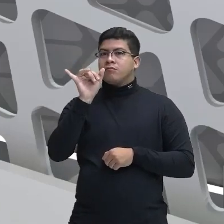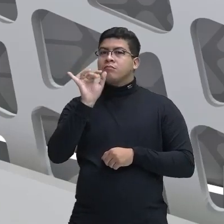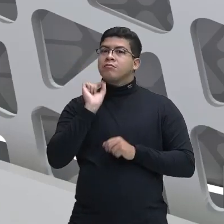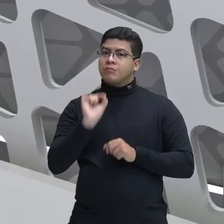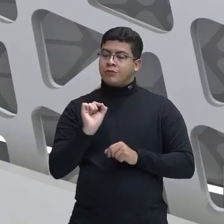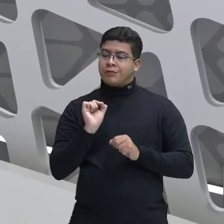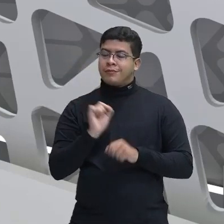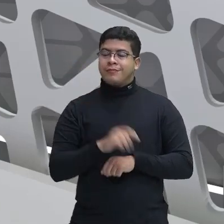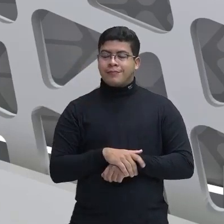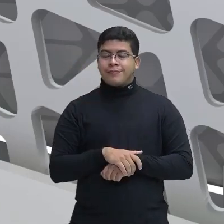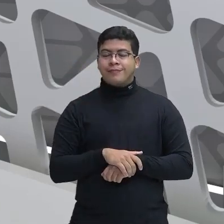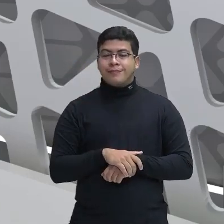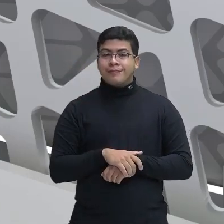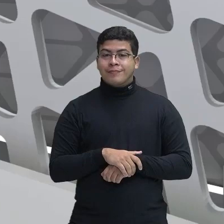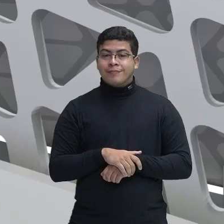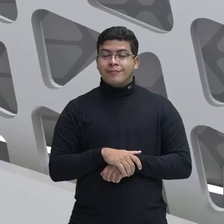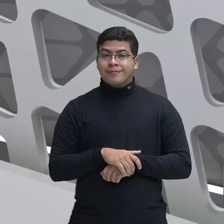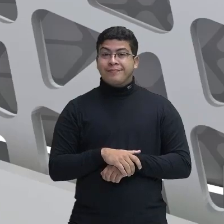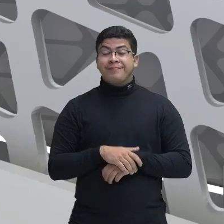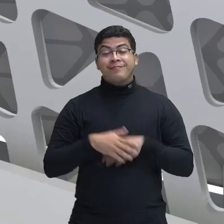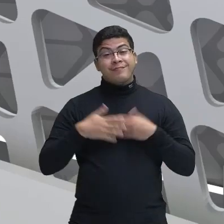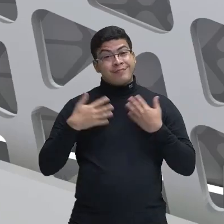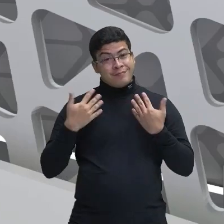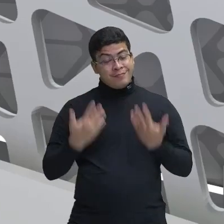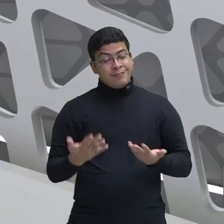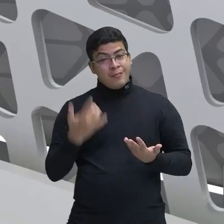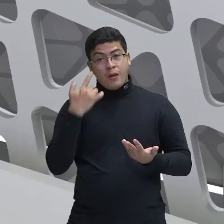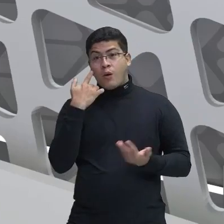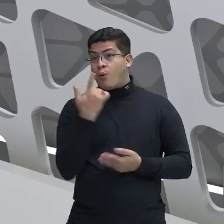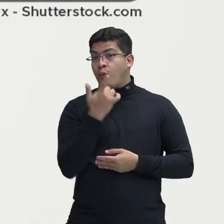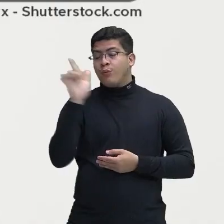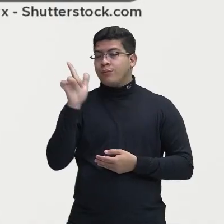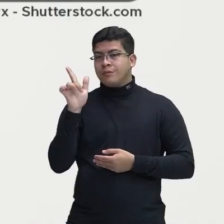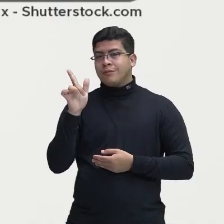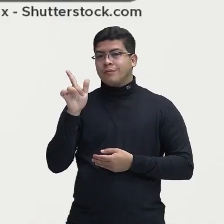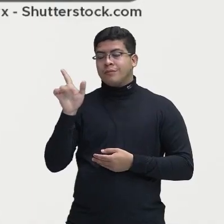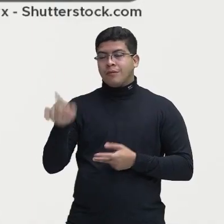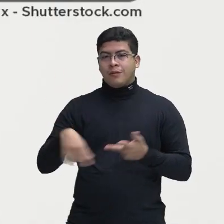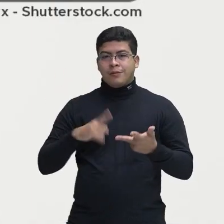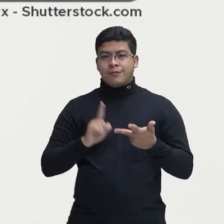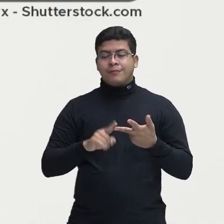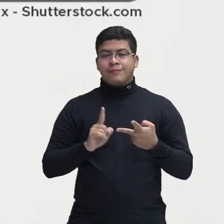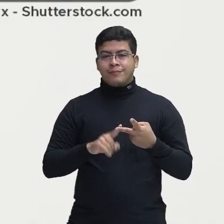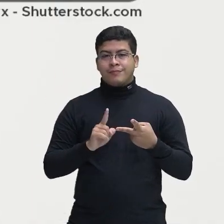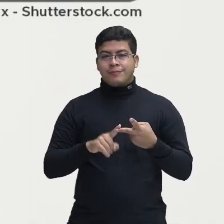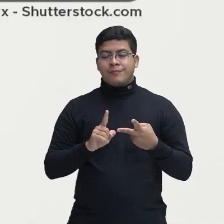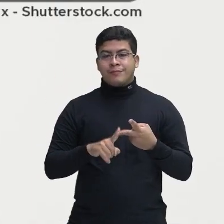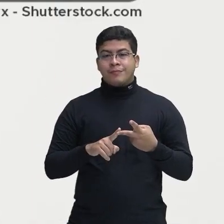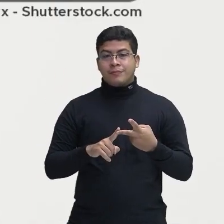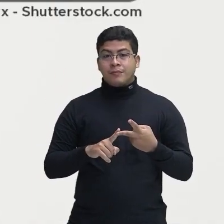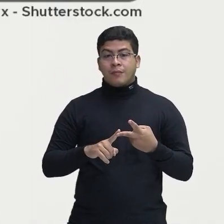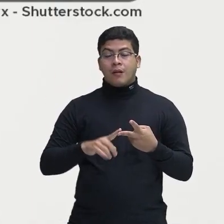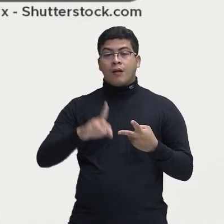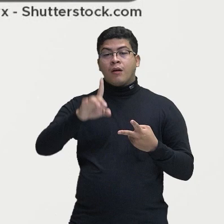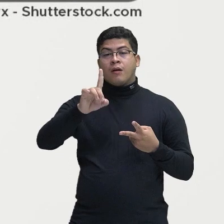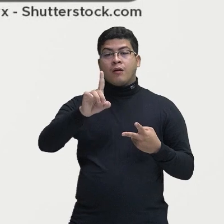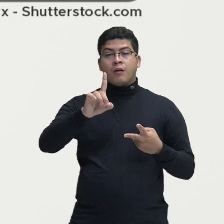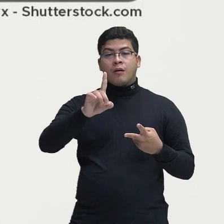doença. E aí, vamos relembrar com vocês a doença de Chagas, que é uma doença